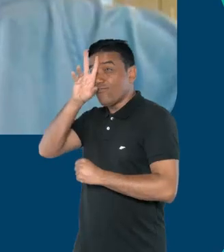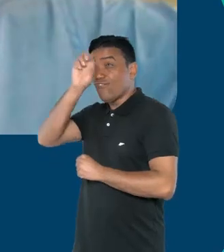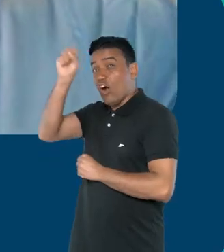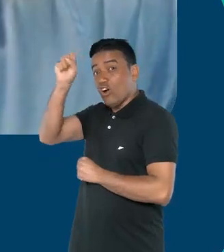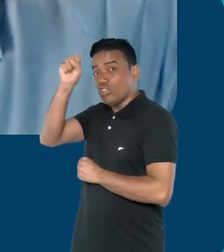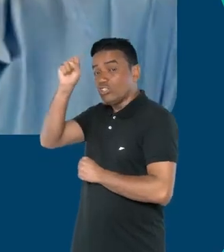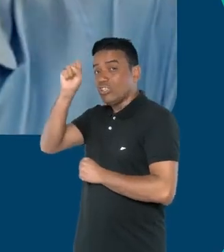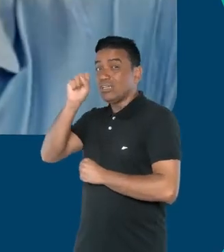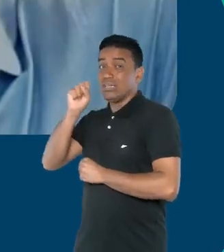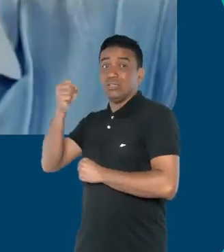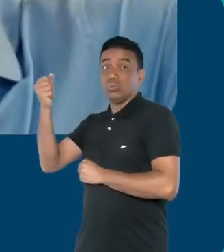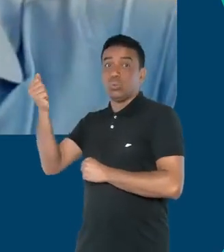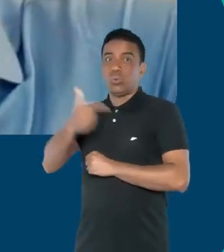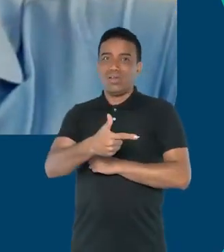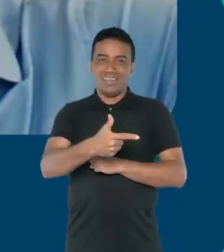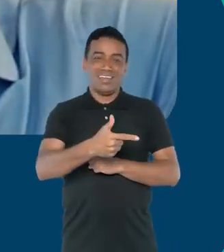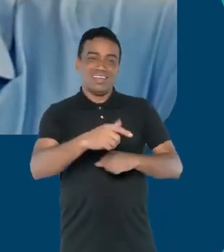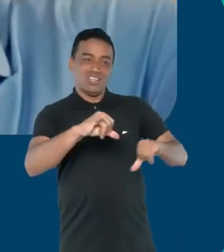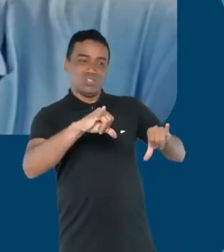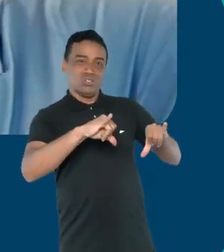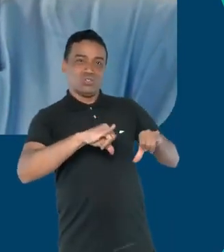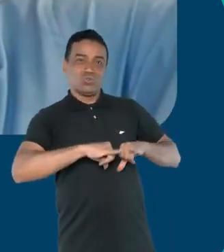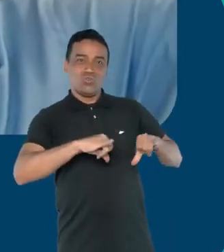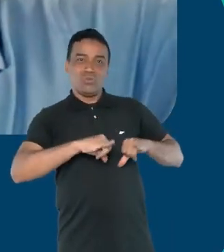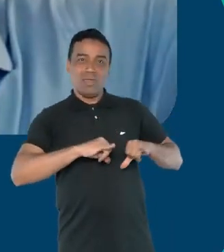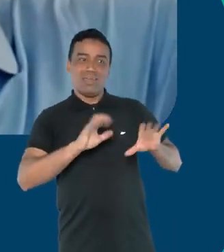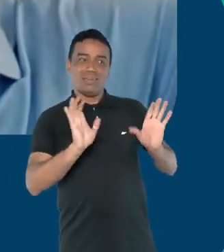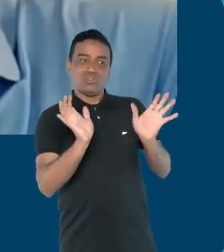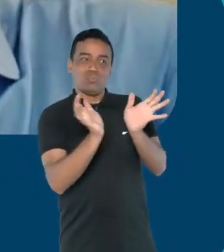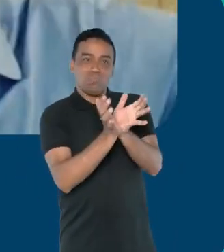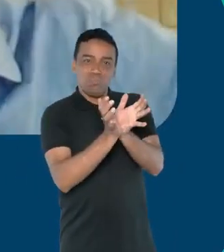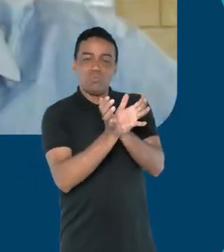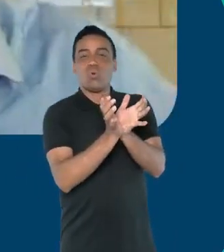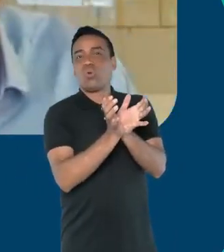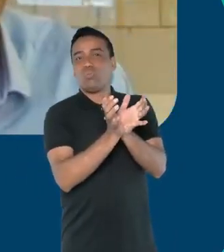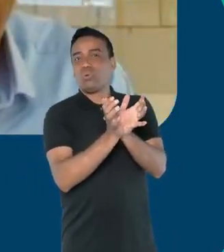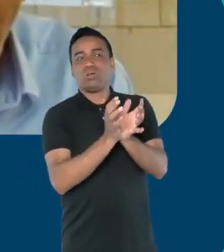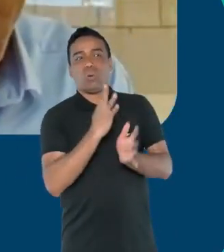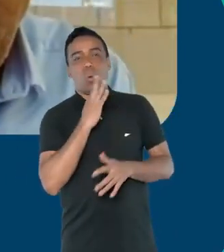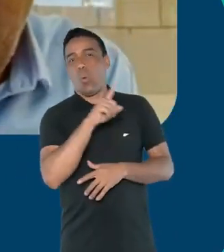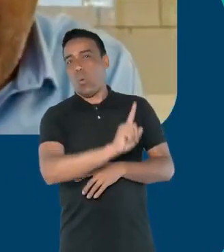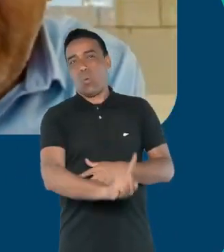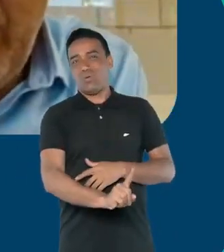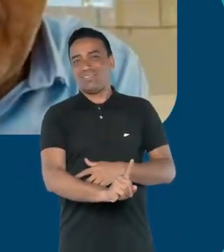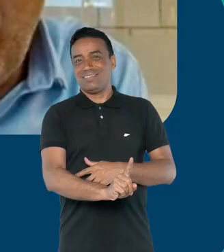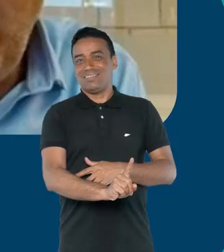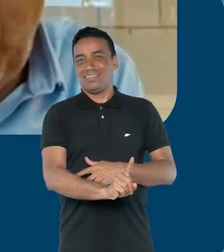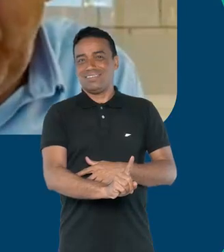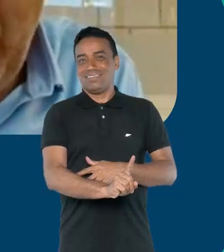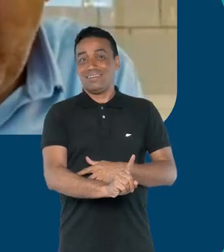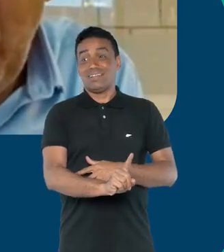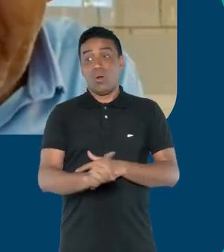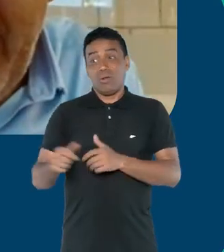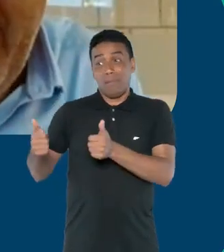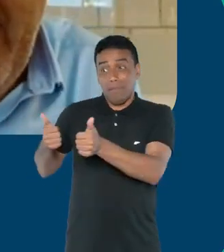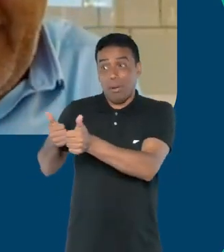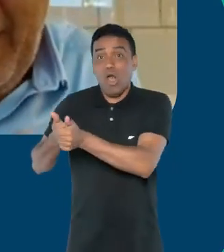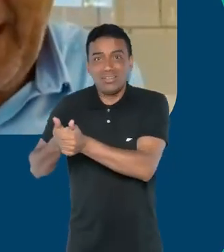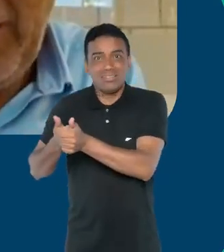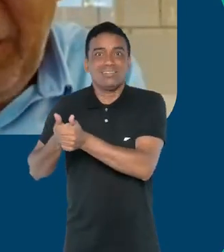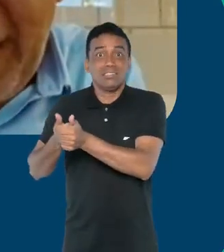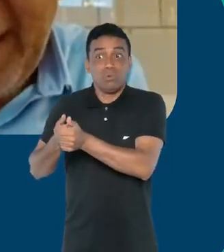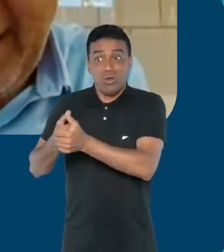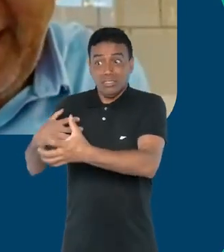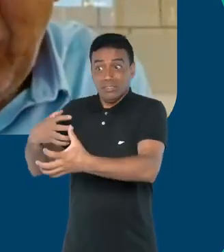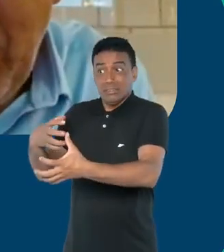que o sofrimento de uma população mais distante. Então, aquilo que é contíguo, né,